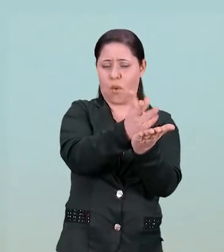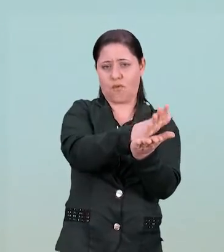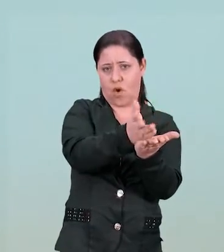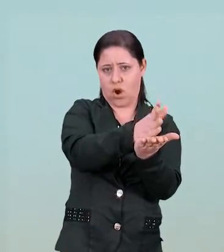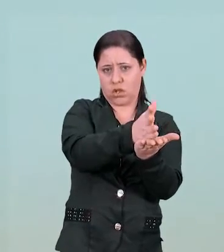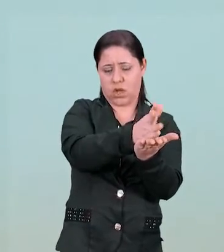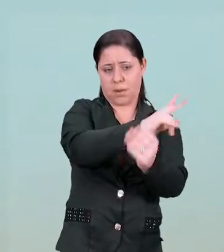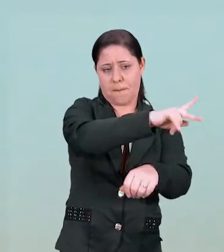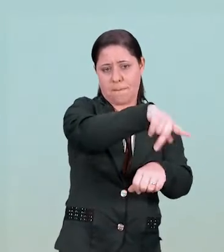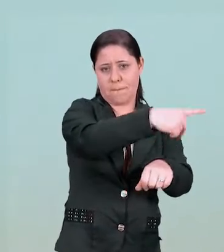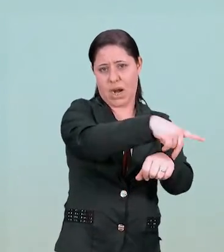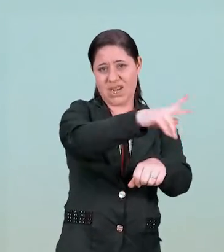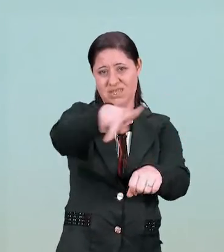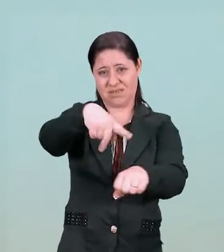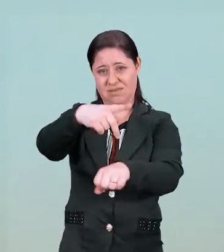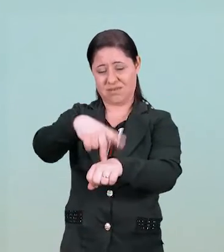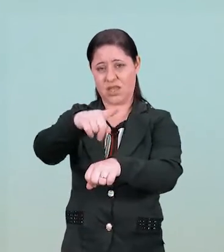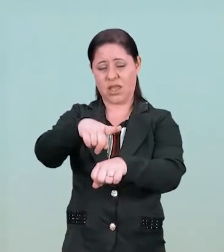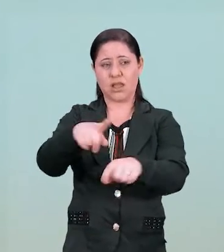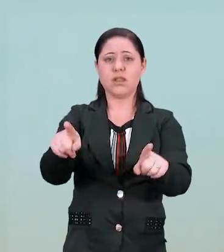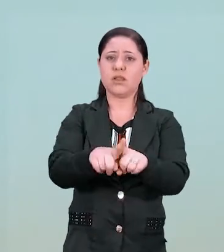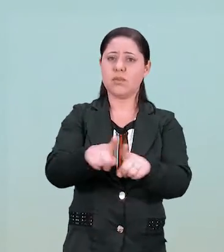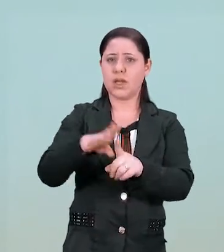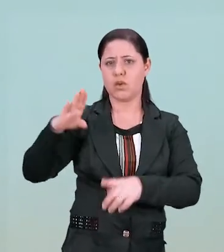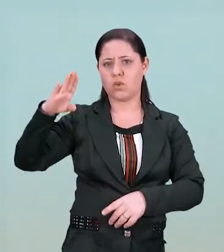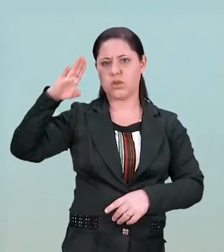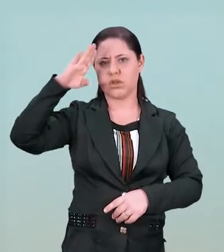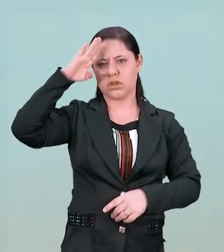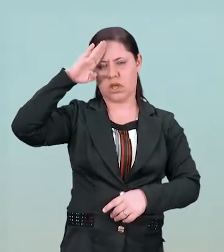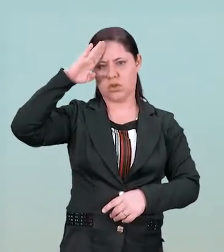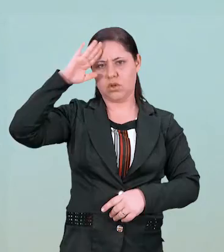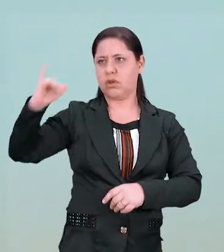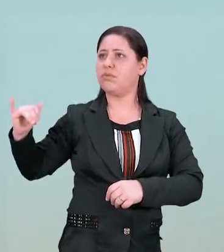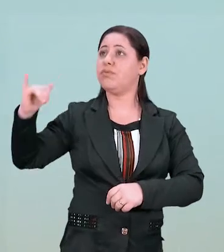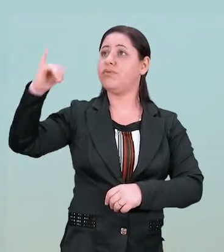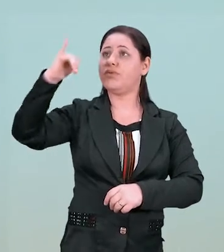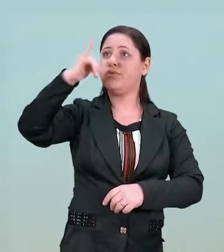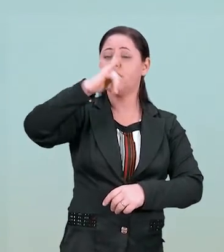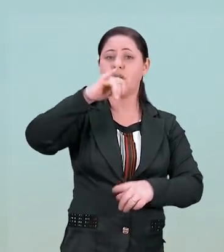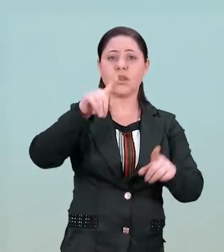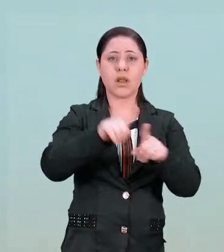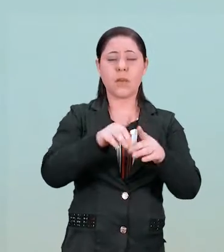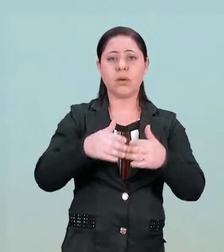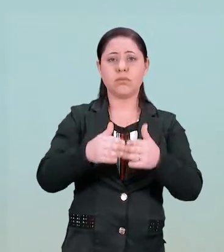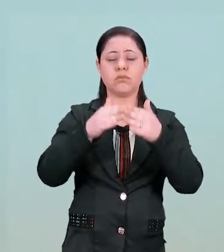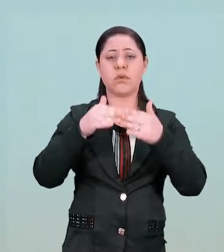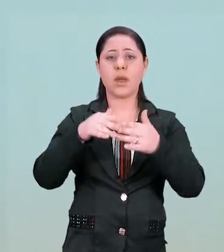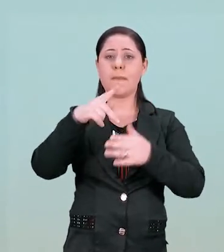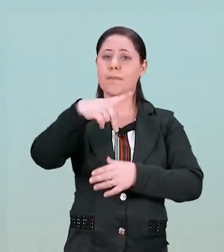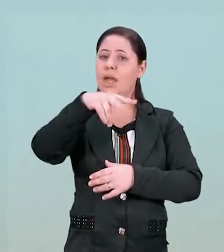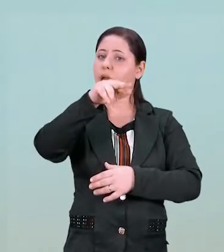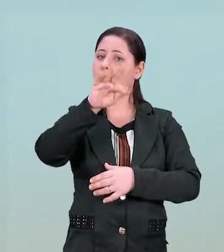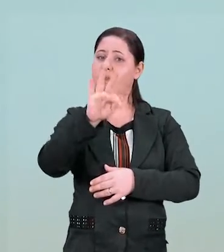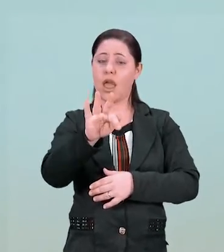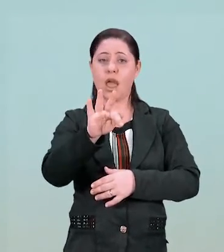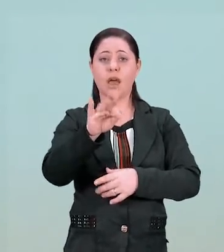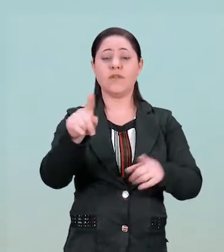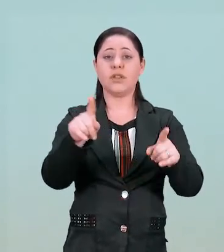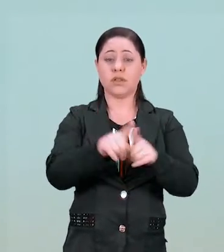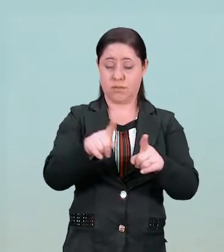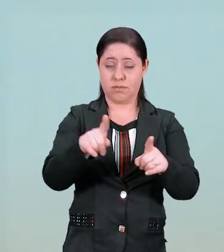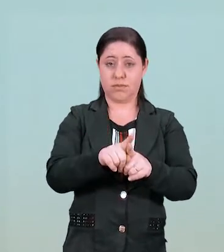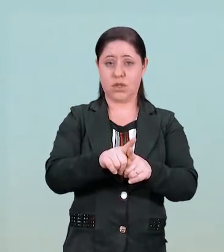contamos com a participação do Exército, da Marinha, da Aeronáutica, da Polícia Rodoviária Federal, da Receita Federal, da